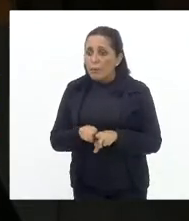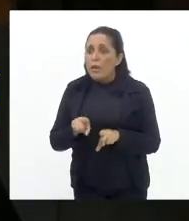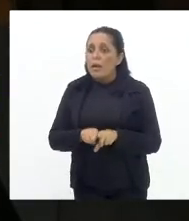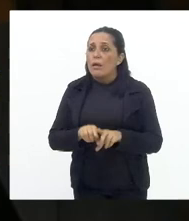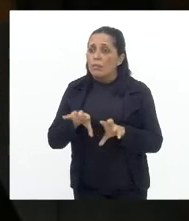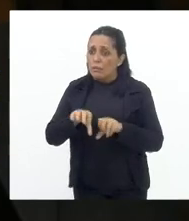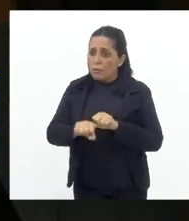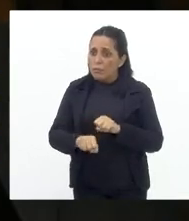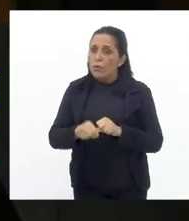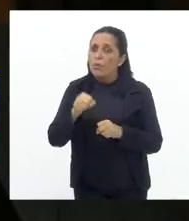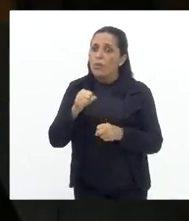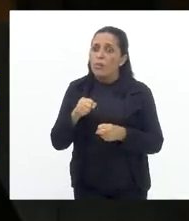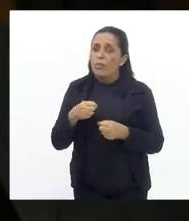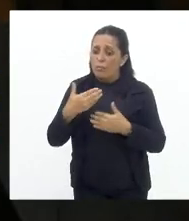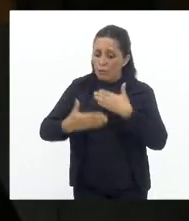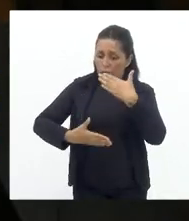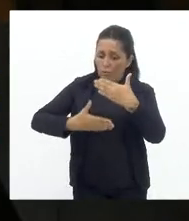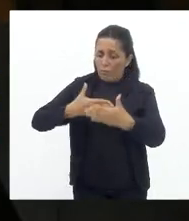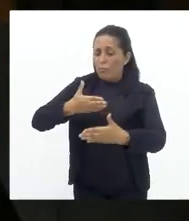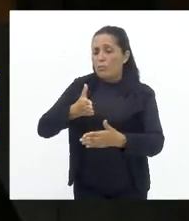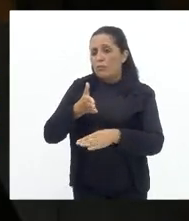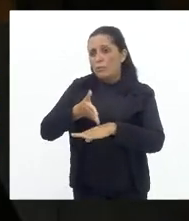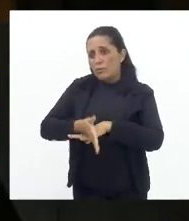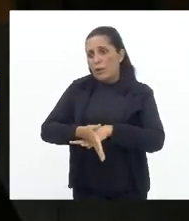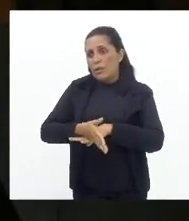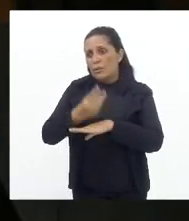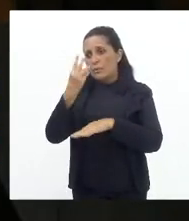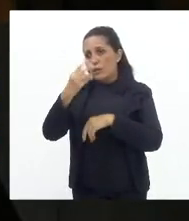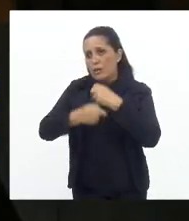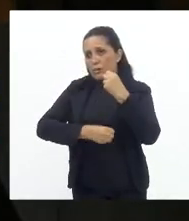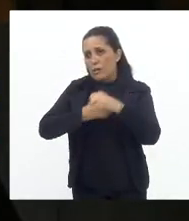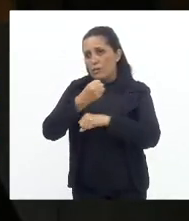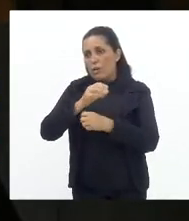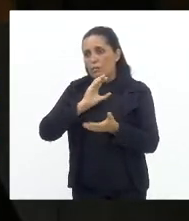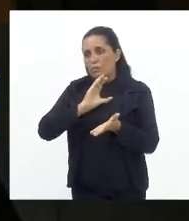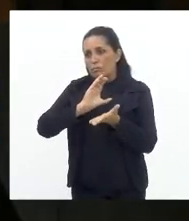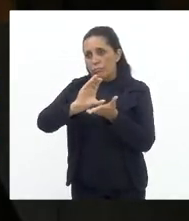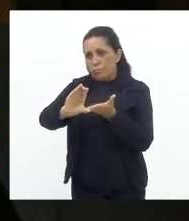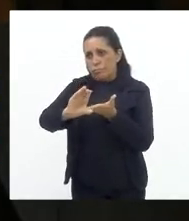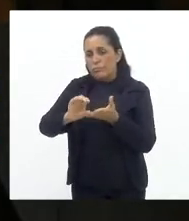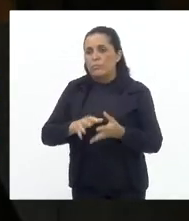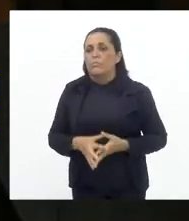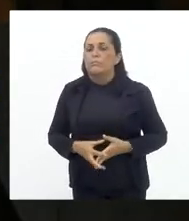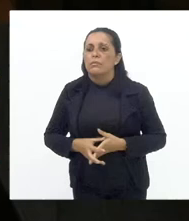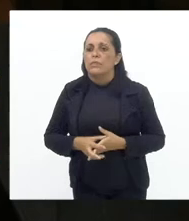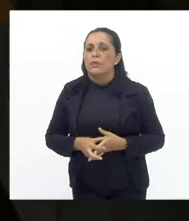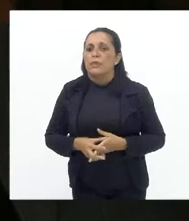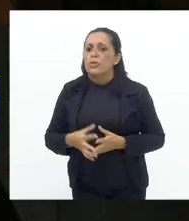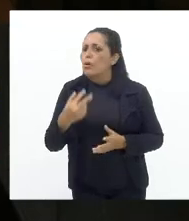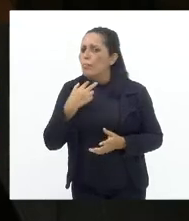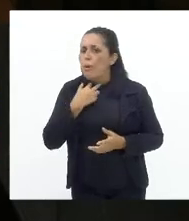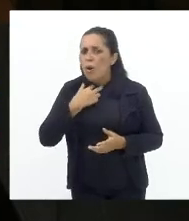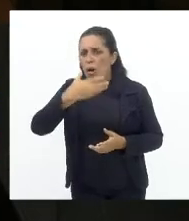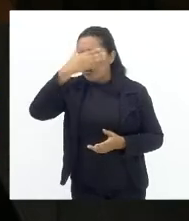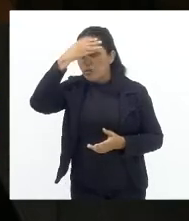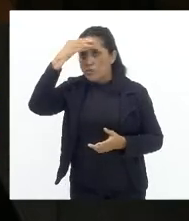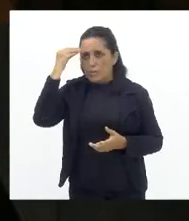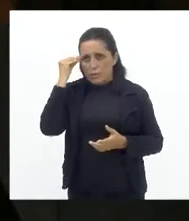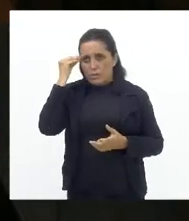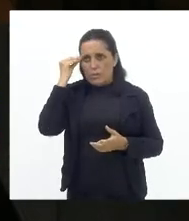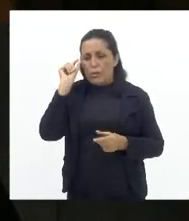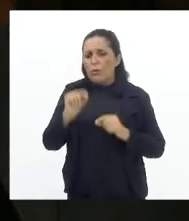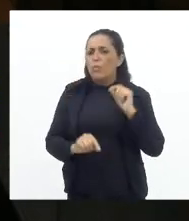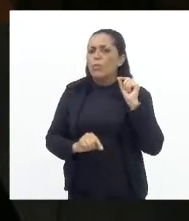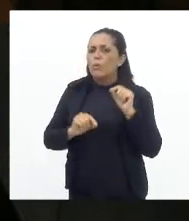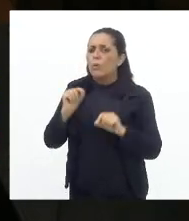se formar apresentaram na carreira com isso tem uma coisa importante que a gente não pode esquecer que aquela aquela trinca asinha